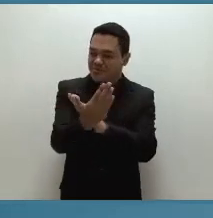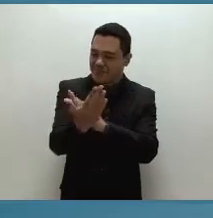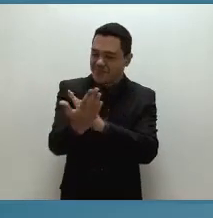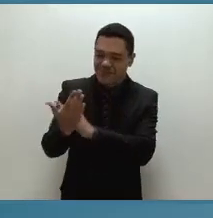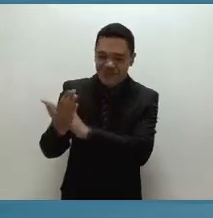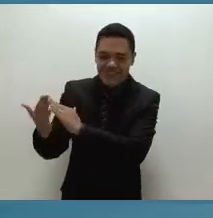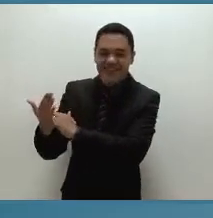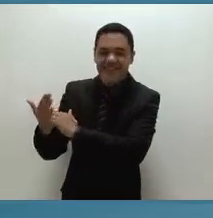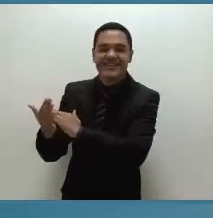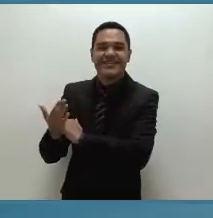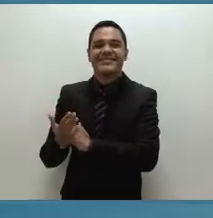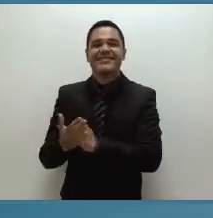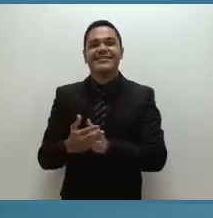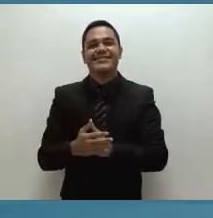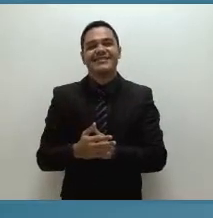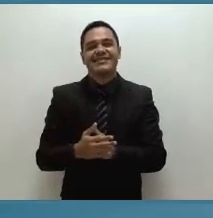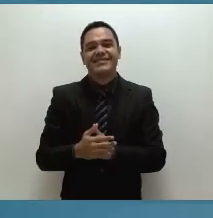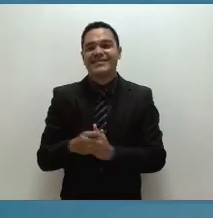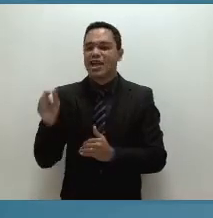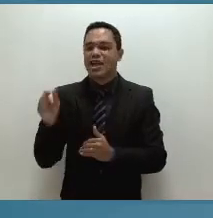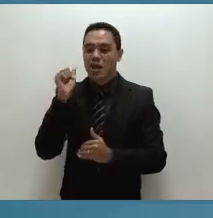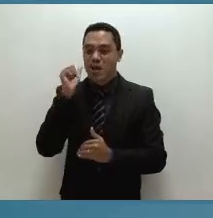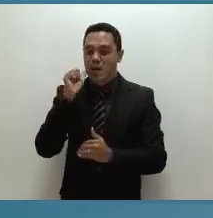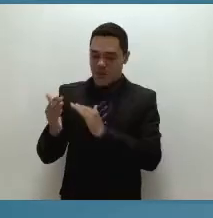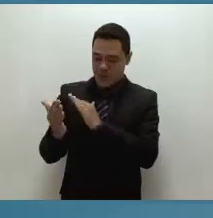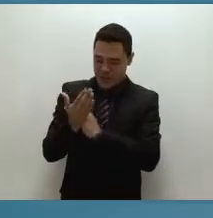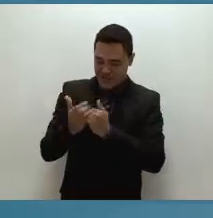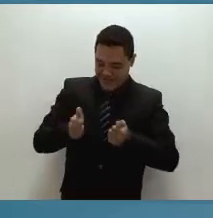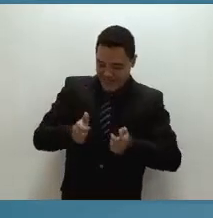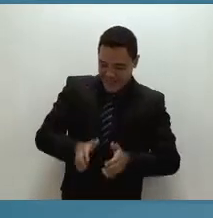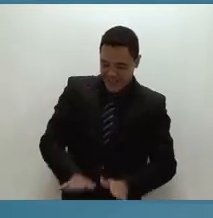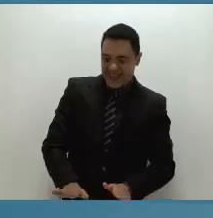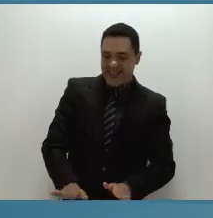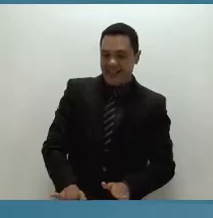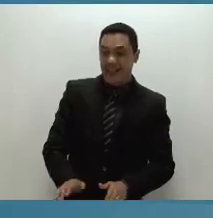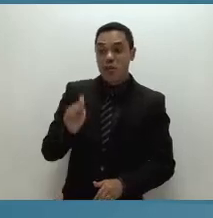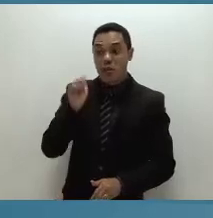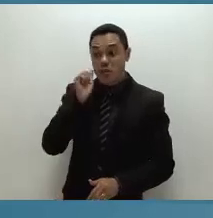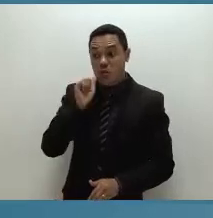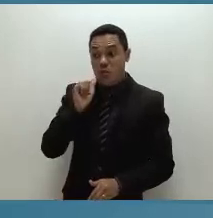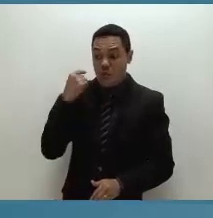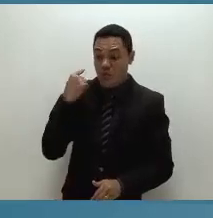levar a vida de Deus, assim, sem heróis e mulheres, não tem